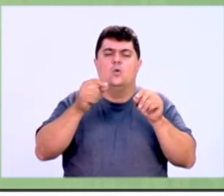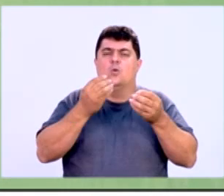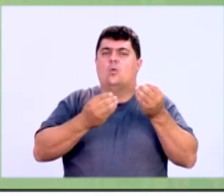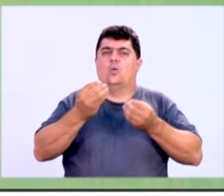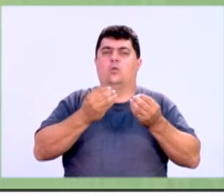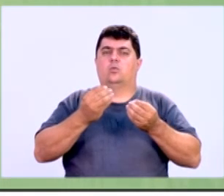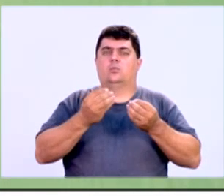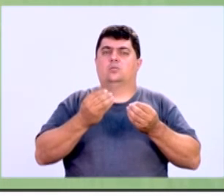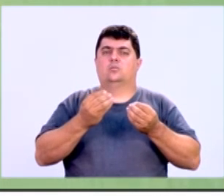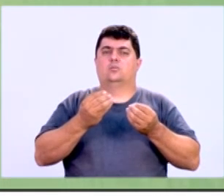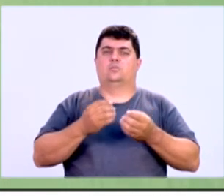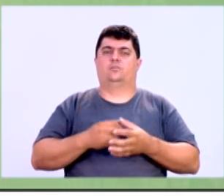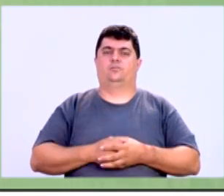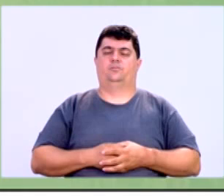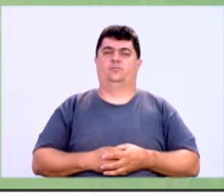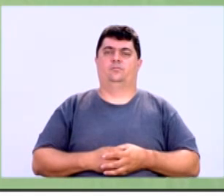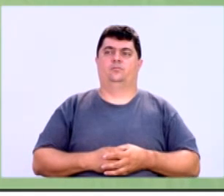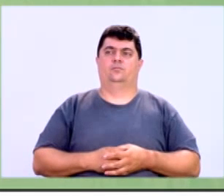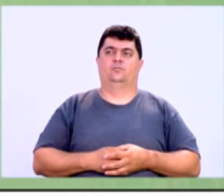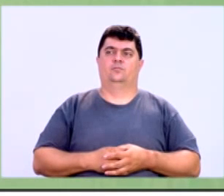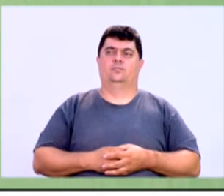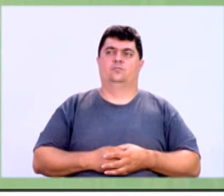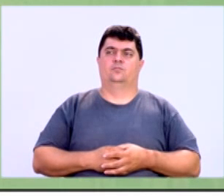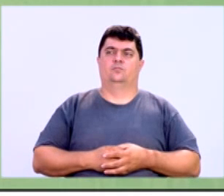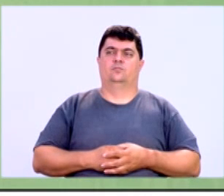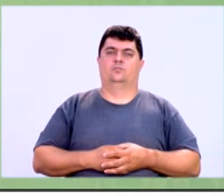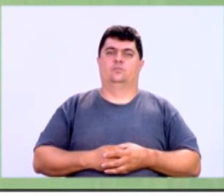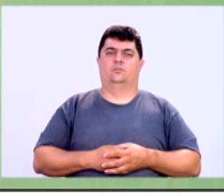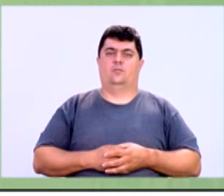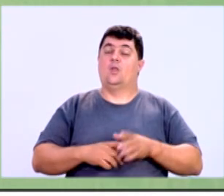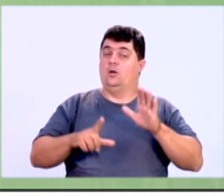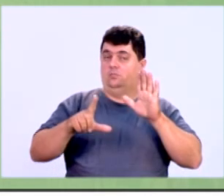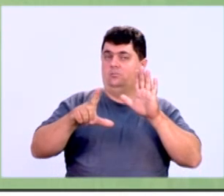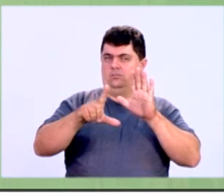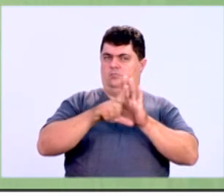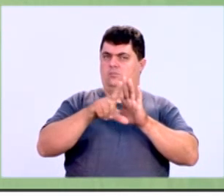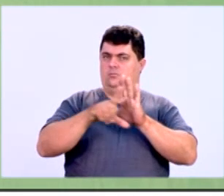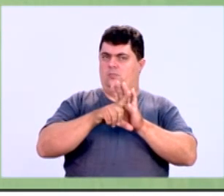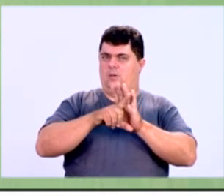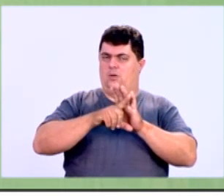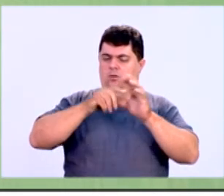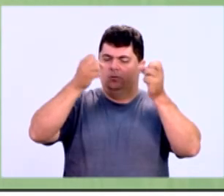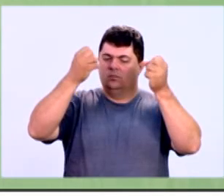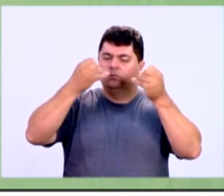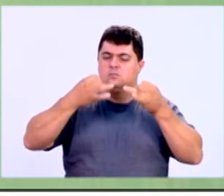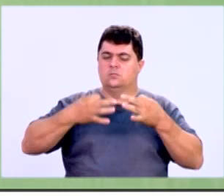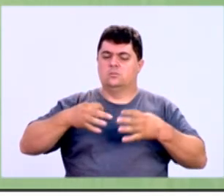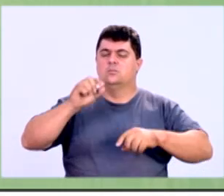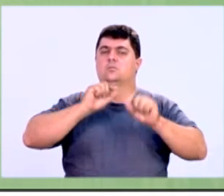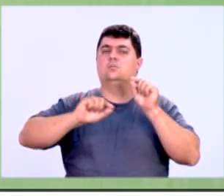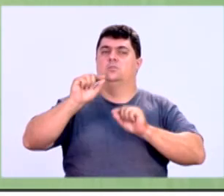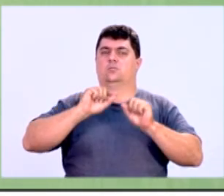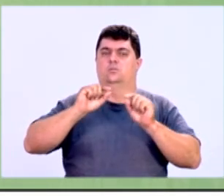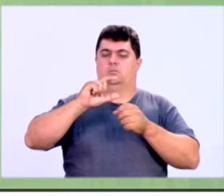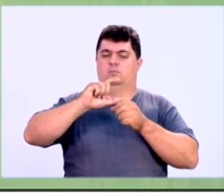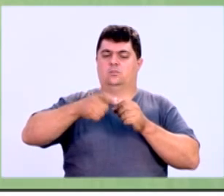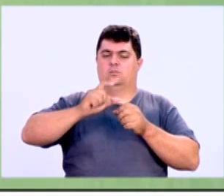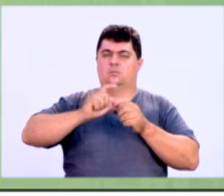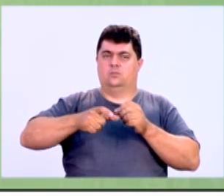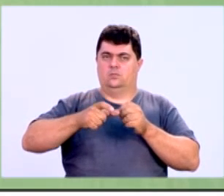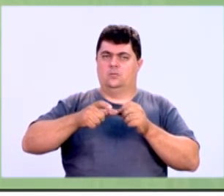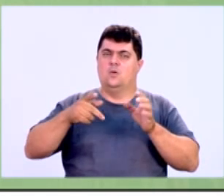trabalhados para a educação de jovens e adultos? A legislação, ela já diz que os conteúdos a